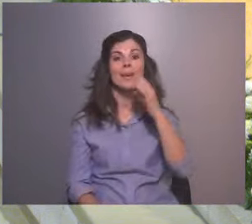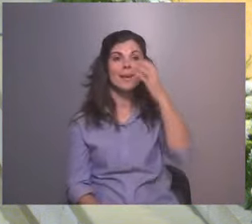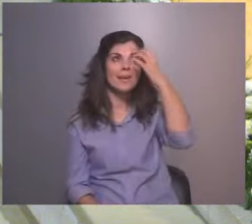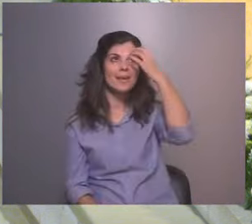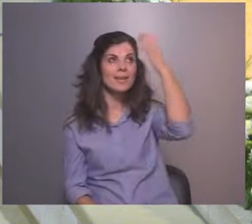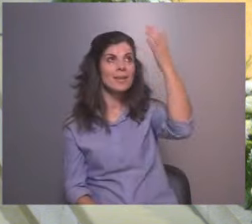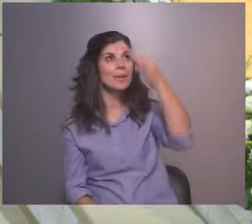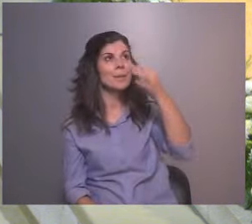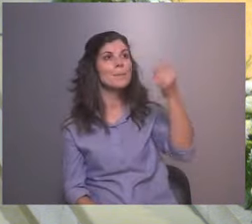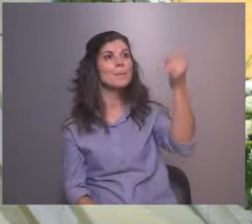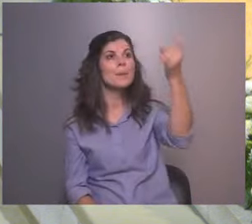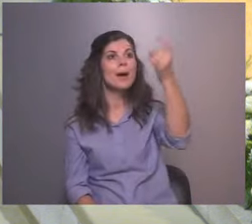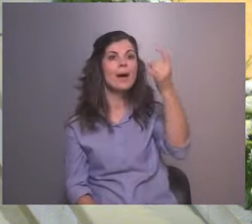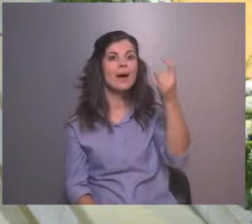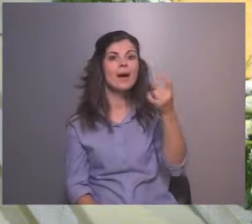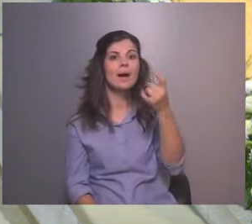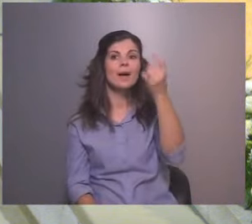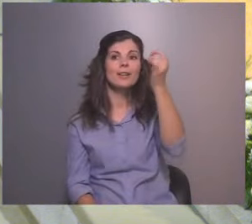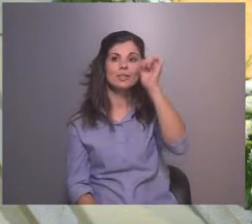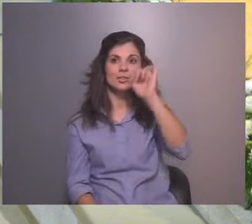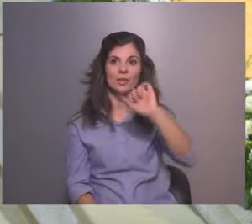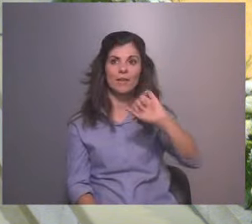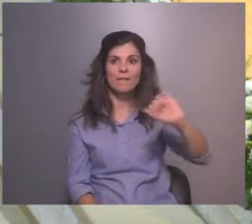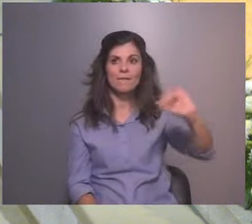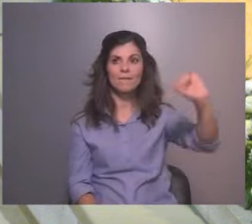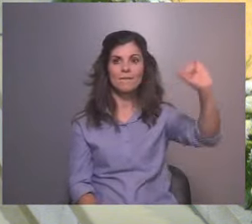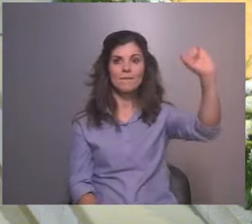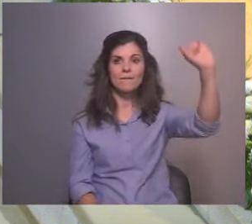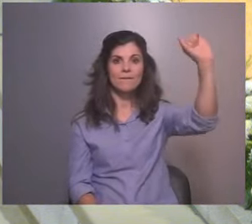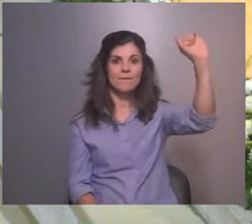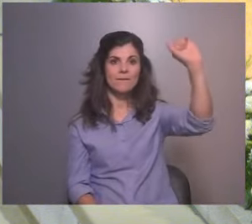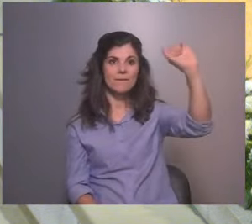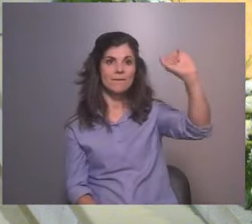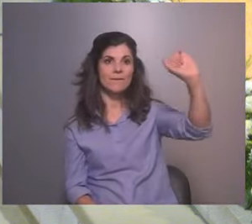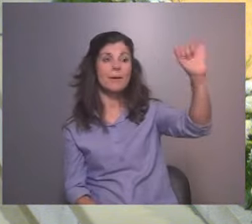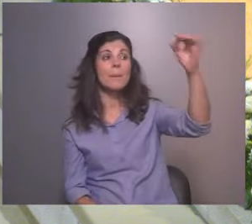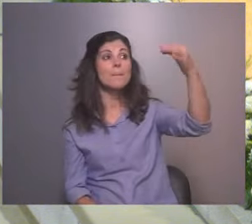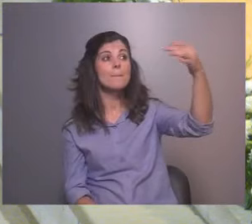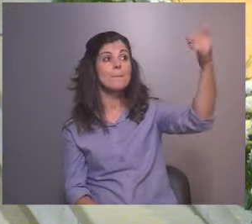Pacis, da nobis